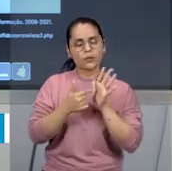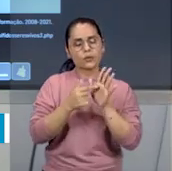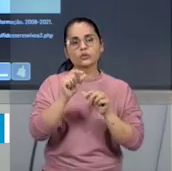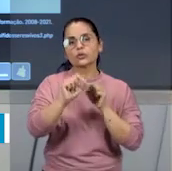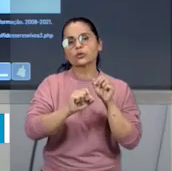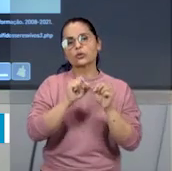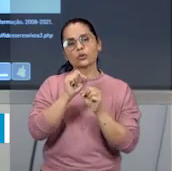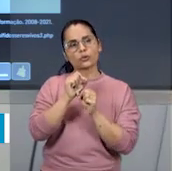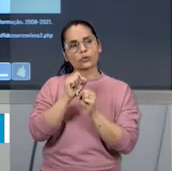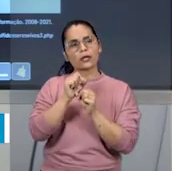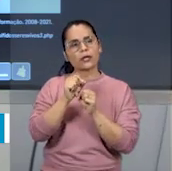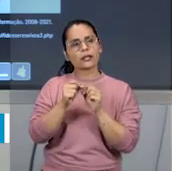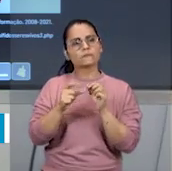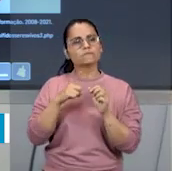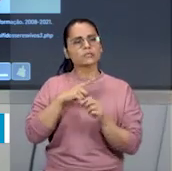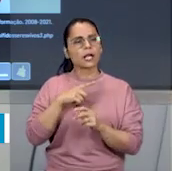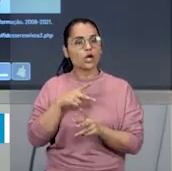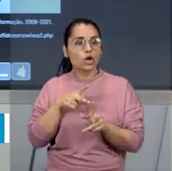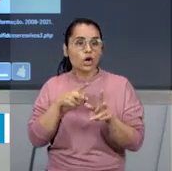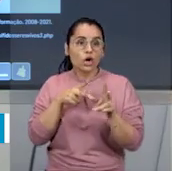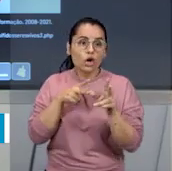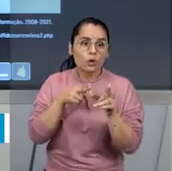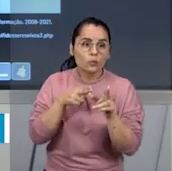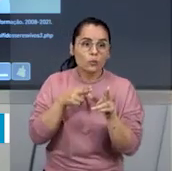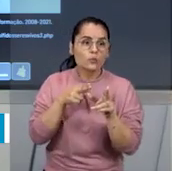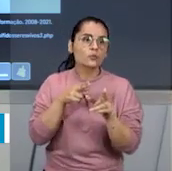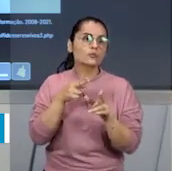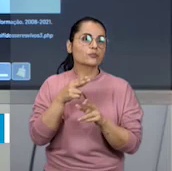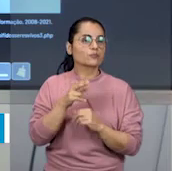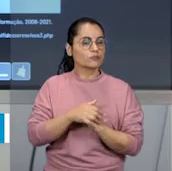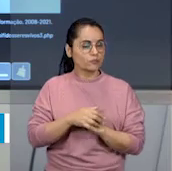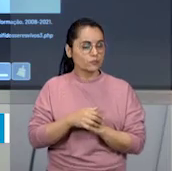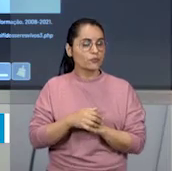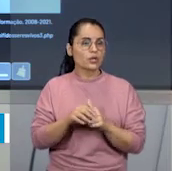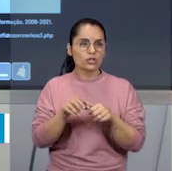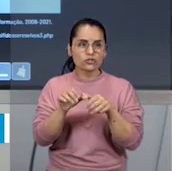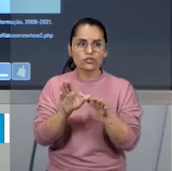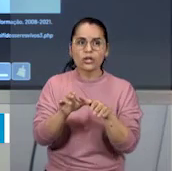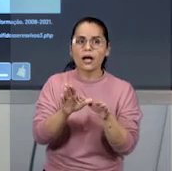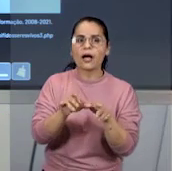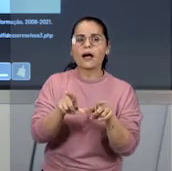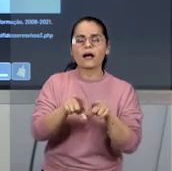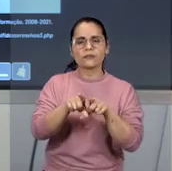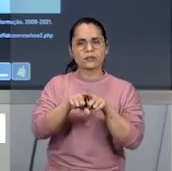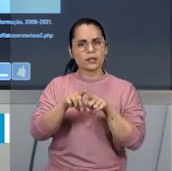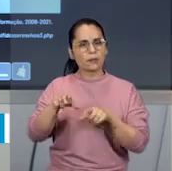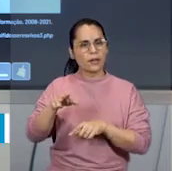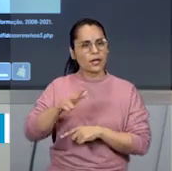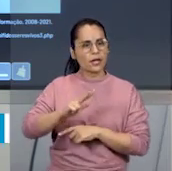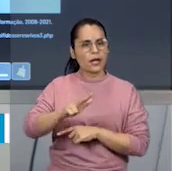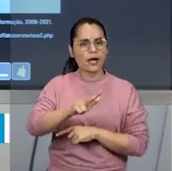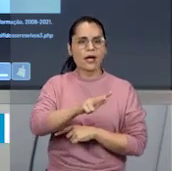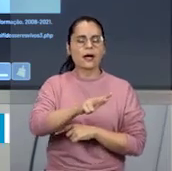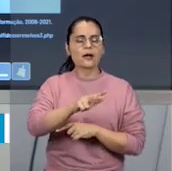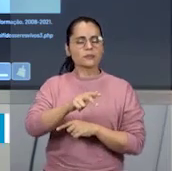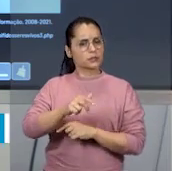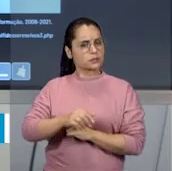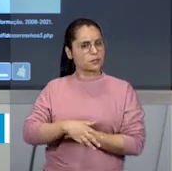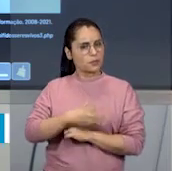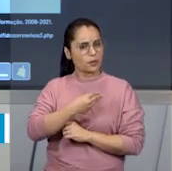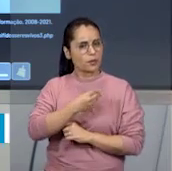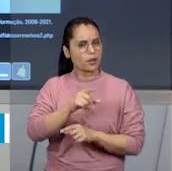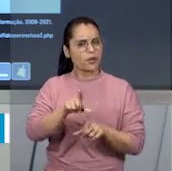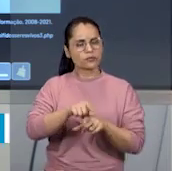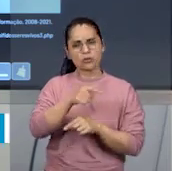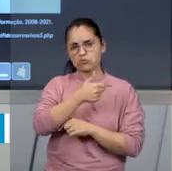aqui, olha, ancestral comum aqui, olha, de aves, dos répteis e mamíferos e